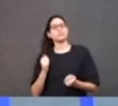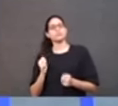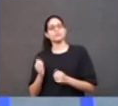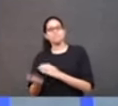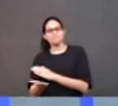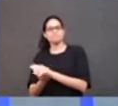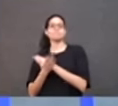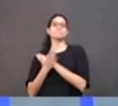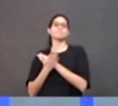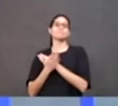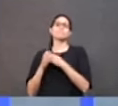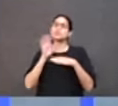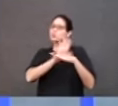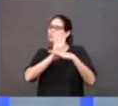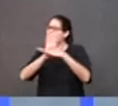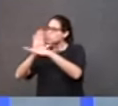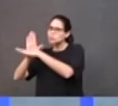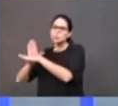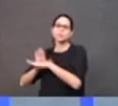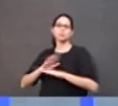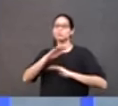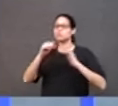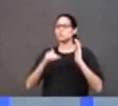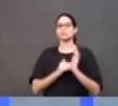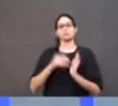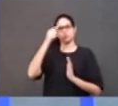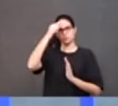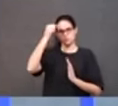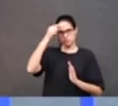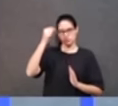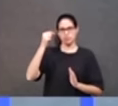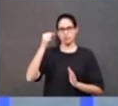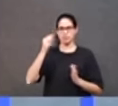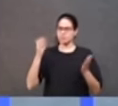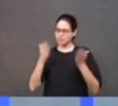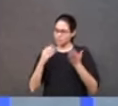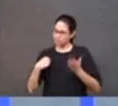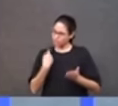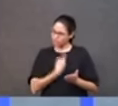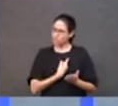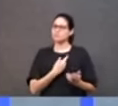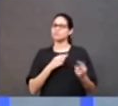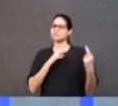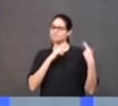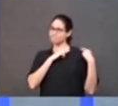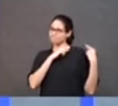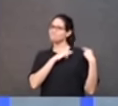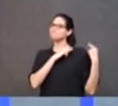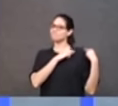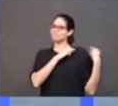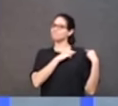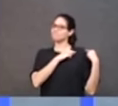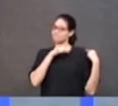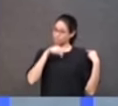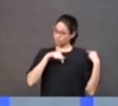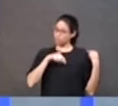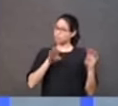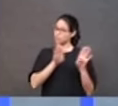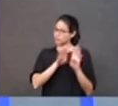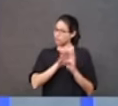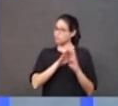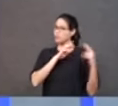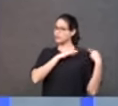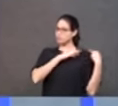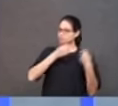as universidades, nos coloca num novo patamar de responsabilidade, tanto interna quanto na nossa negociação